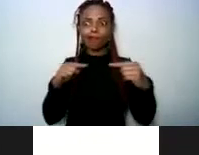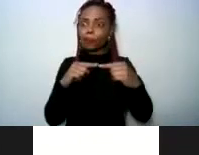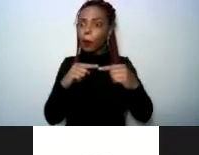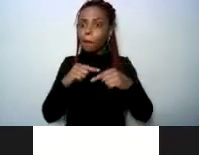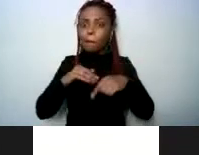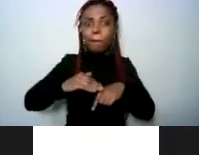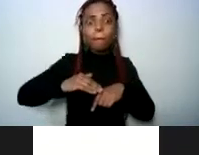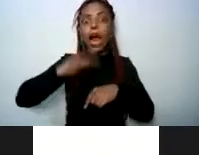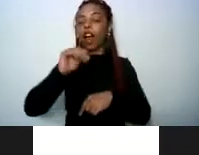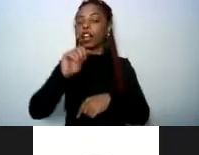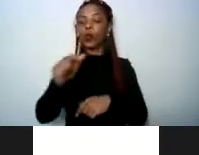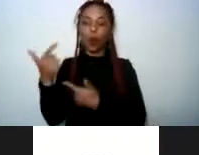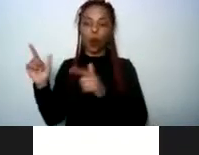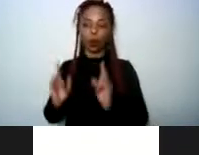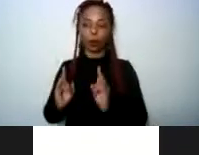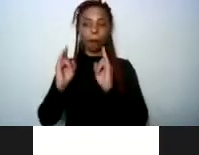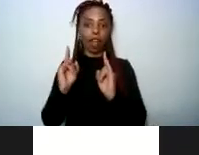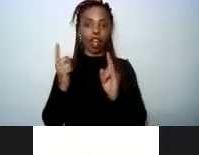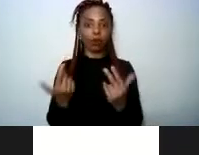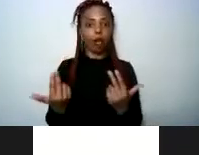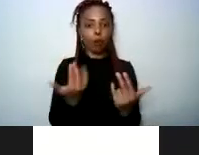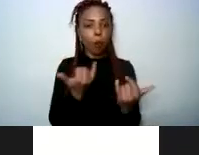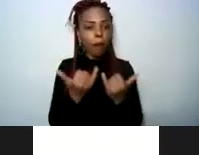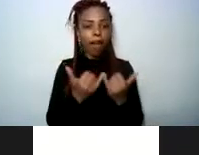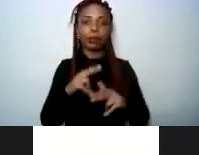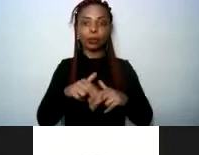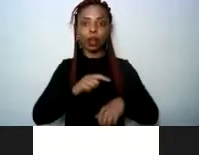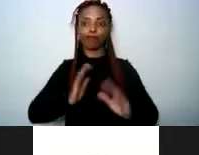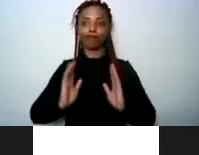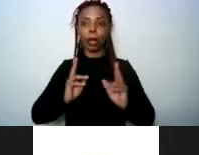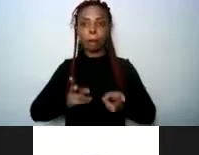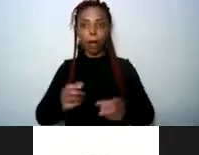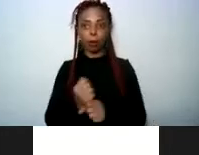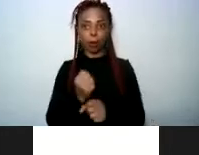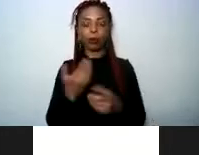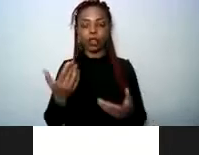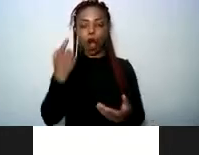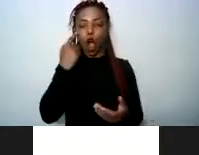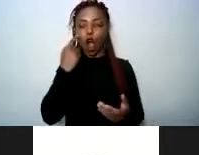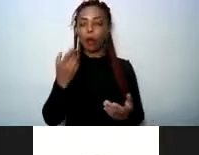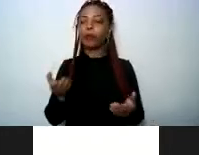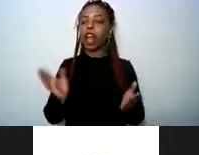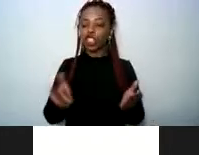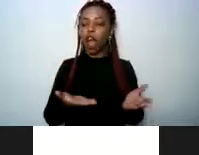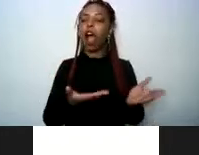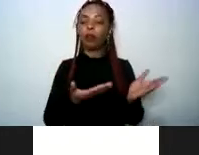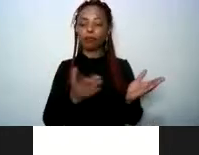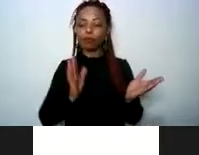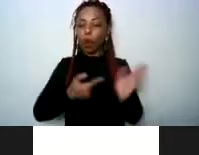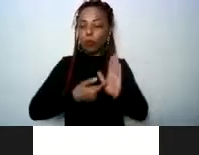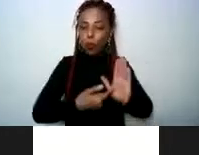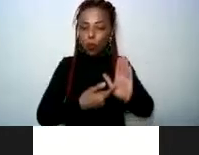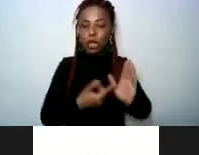anteriormente. Então, aqui eu coloco para vocês, após apresentar como a biblioteca é